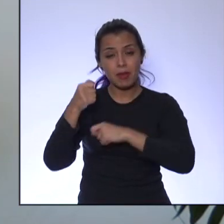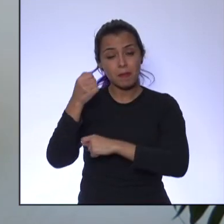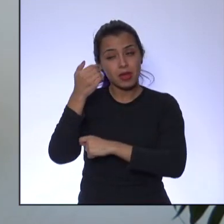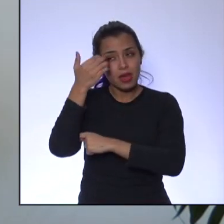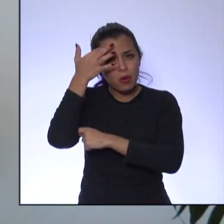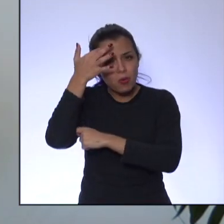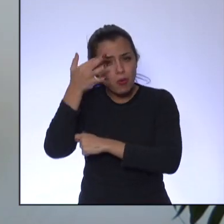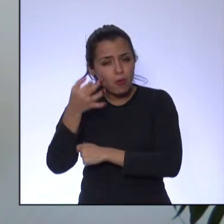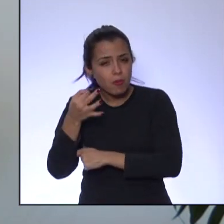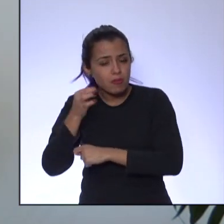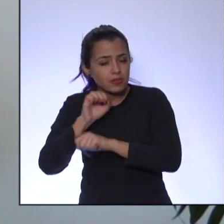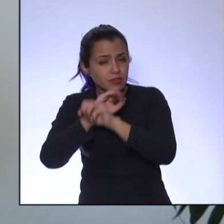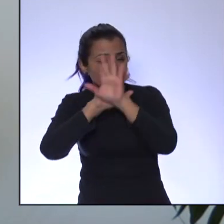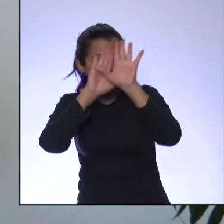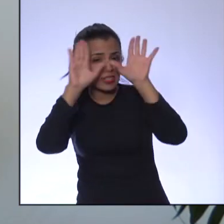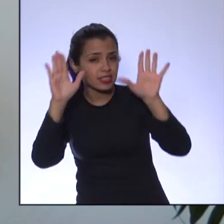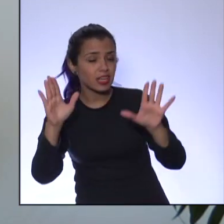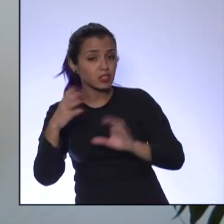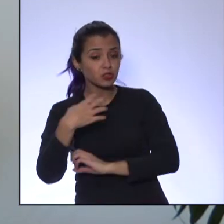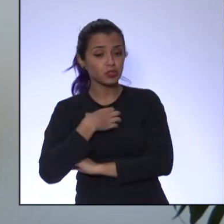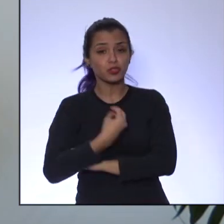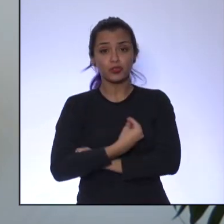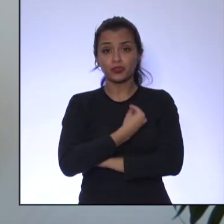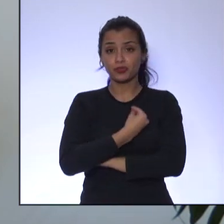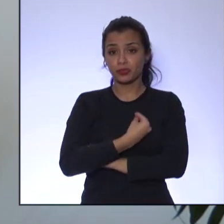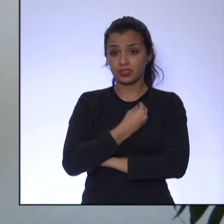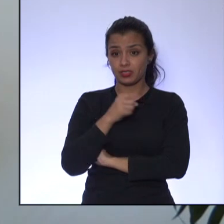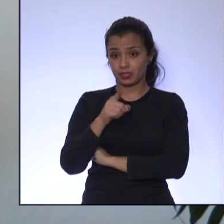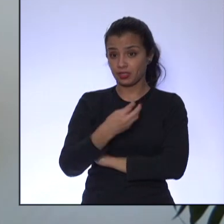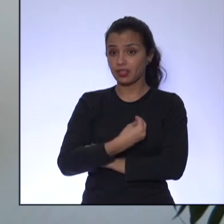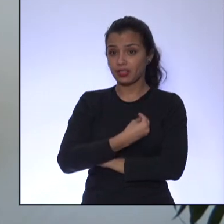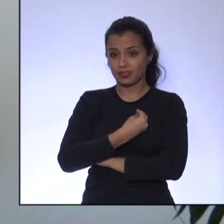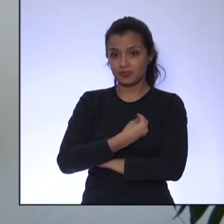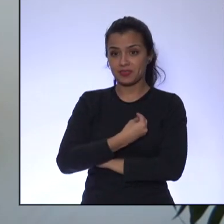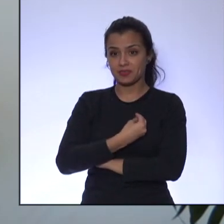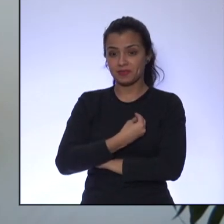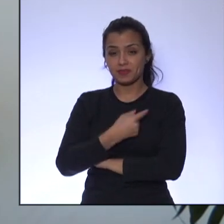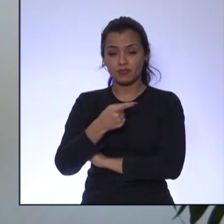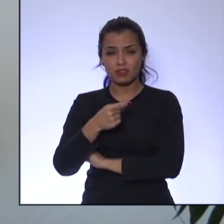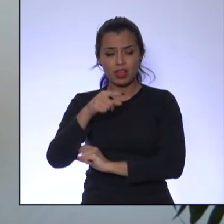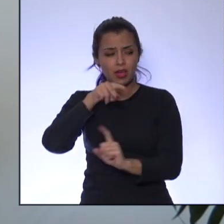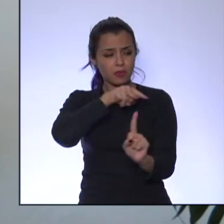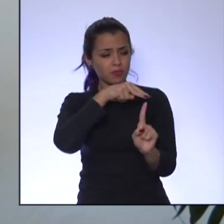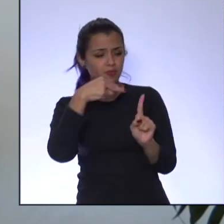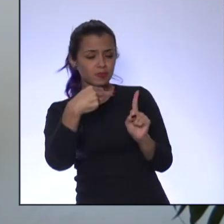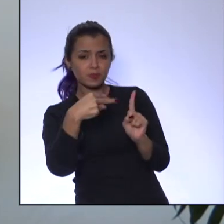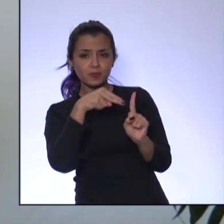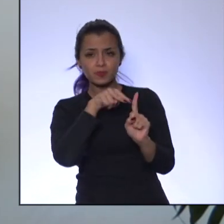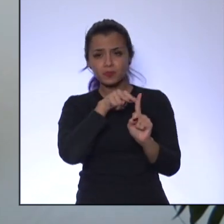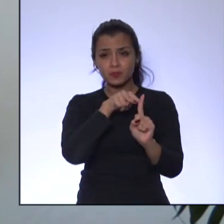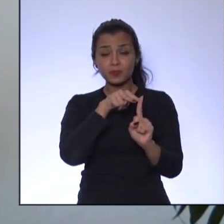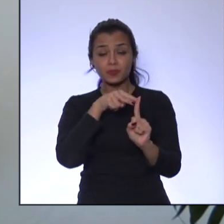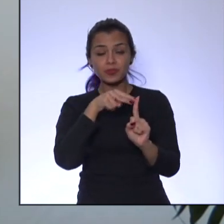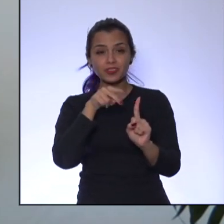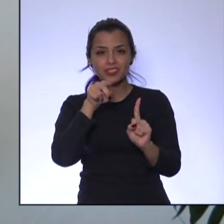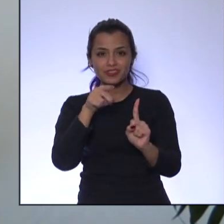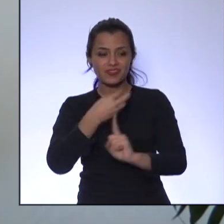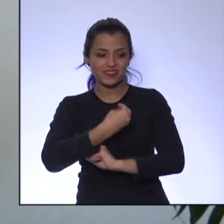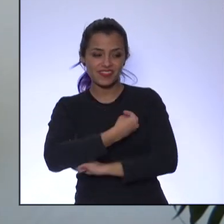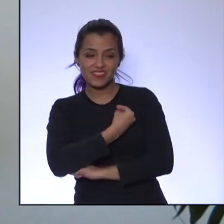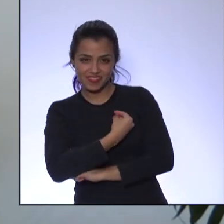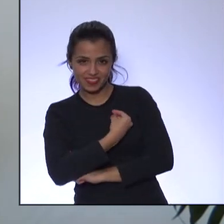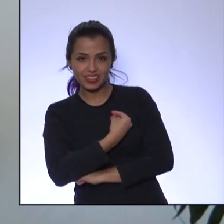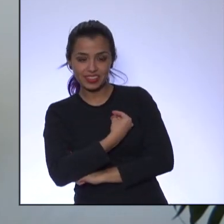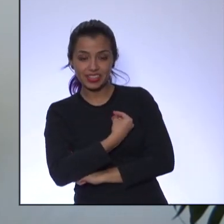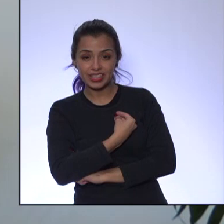sua realidade vivida, interpretar os conceitos implícitos no mapa e relacionar com o real,